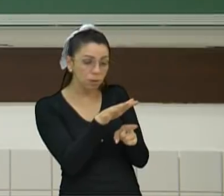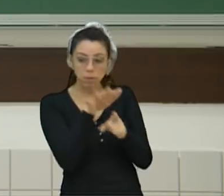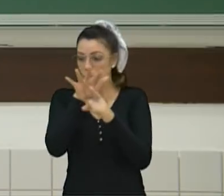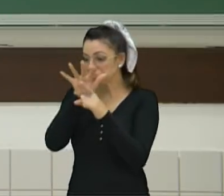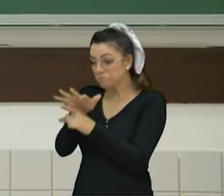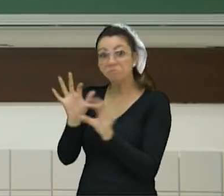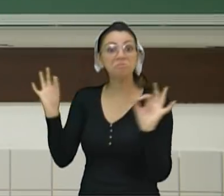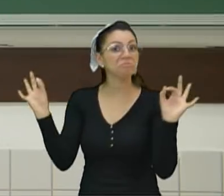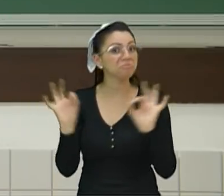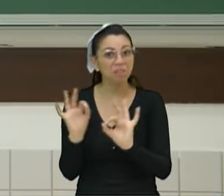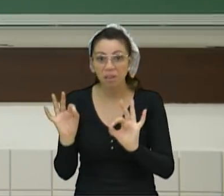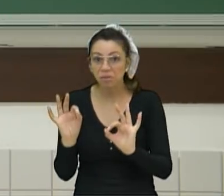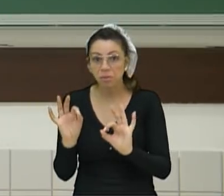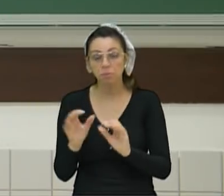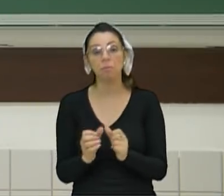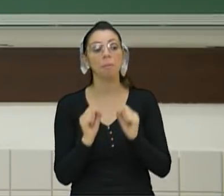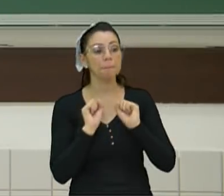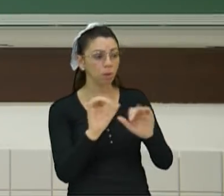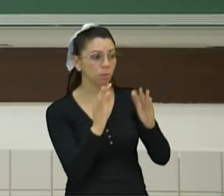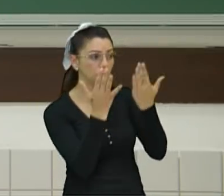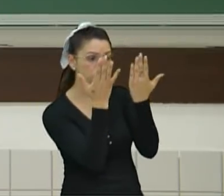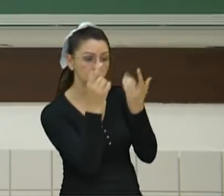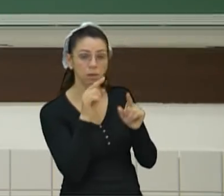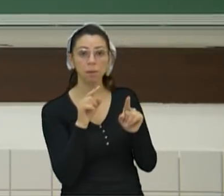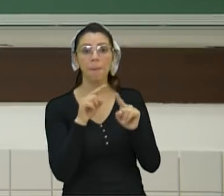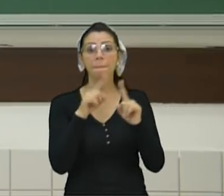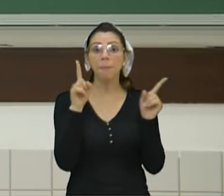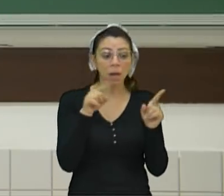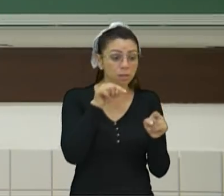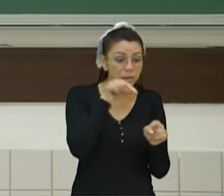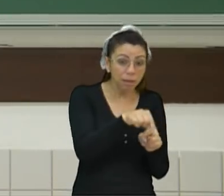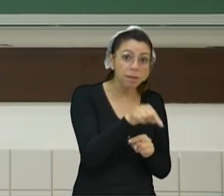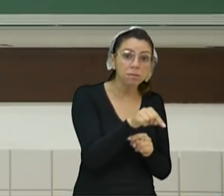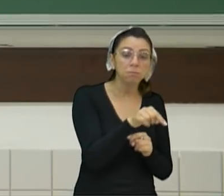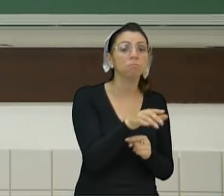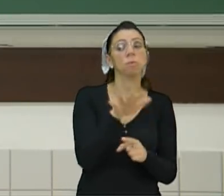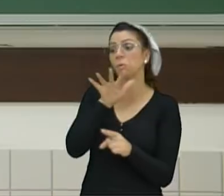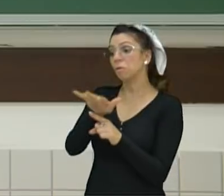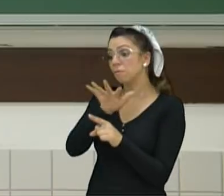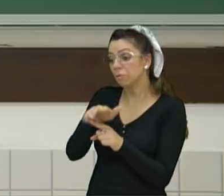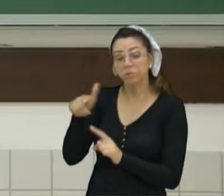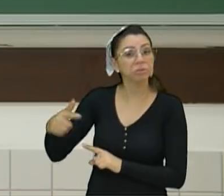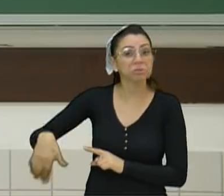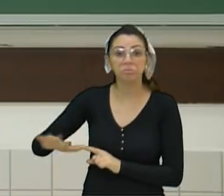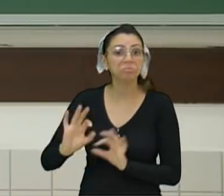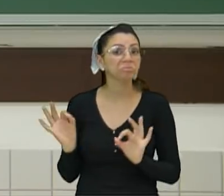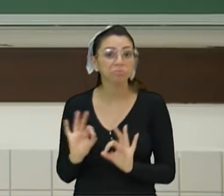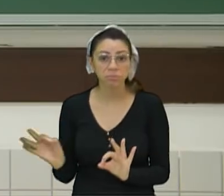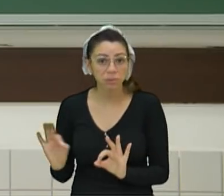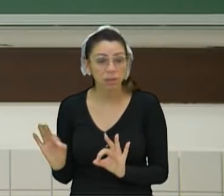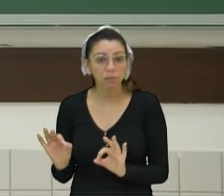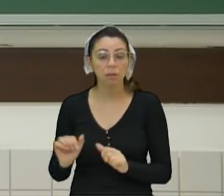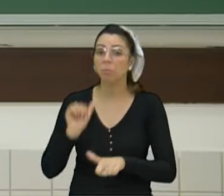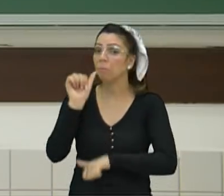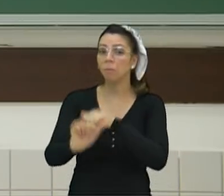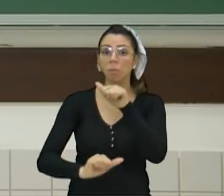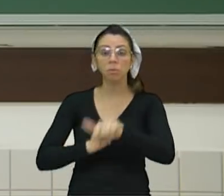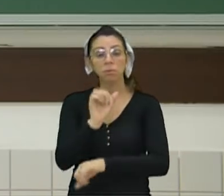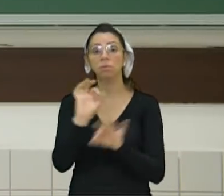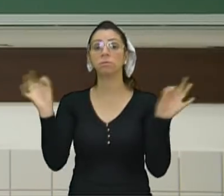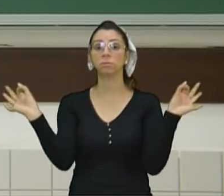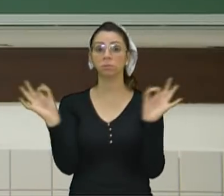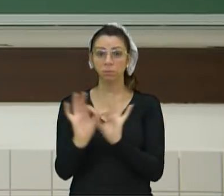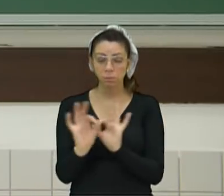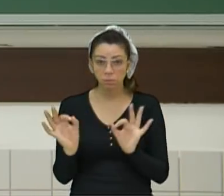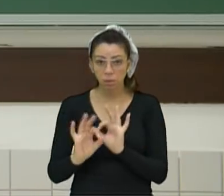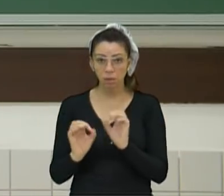dependem de ocorrer um primeiro evento, que não vai mudar, no caso, o meu espaço amostral, ele não vai mudar a quantidade, né,